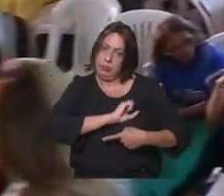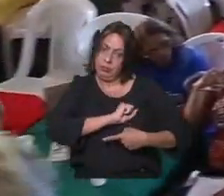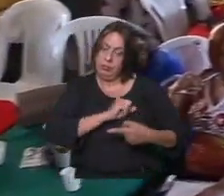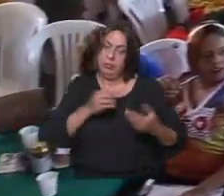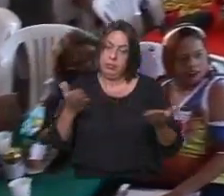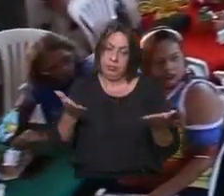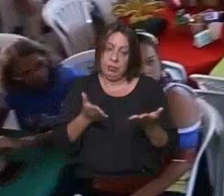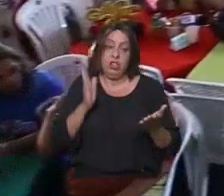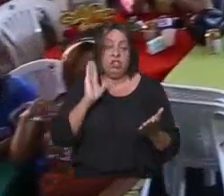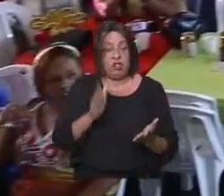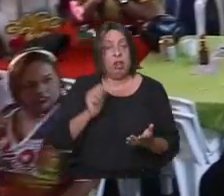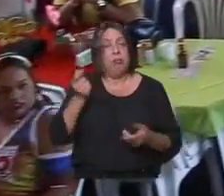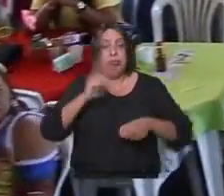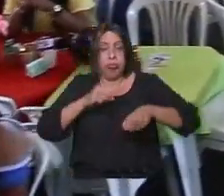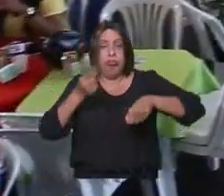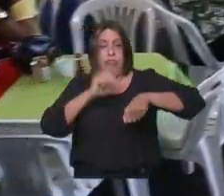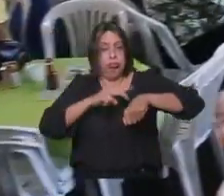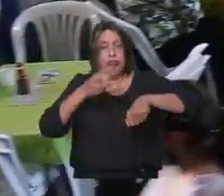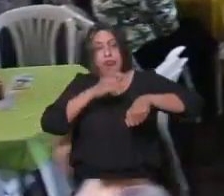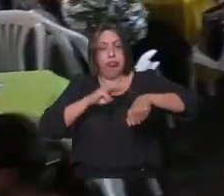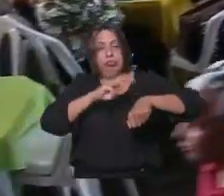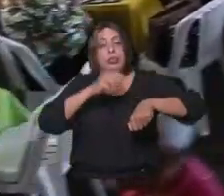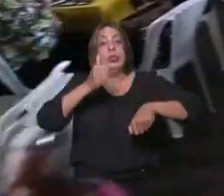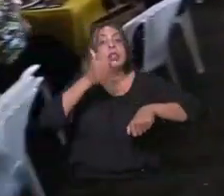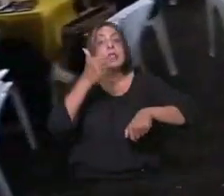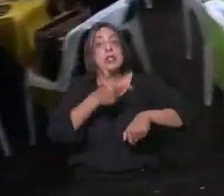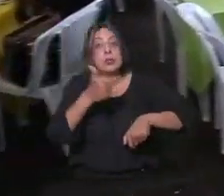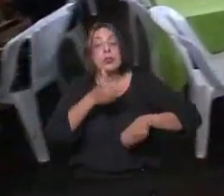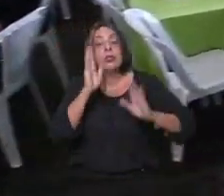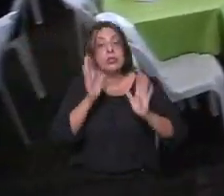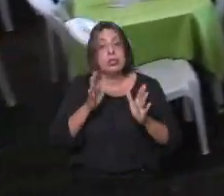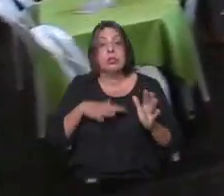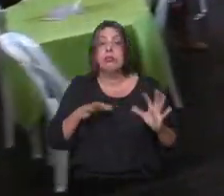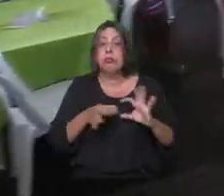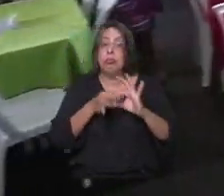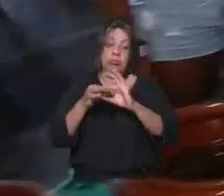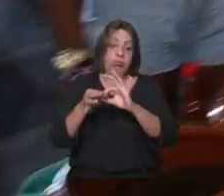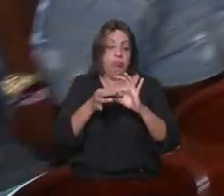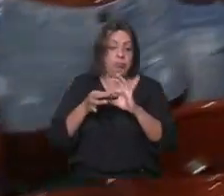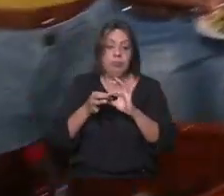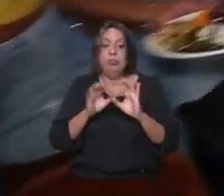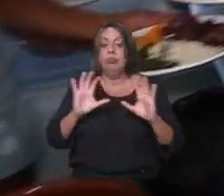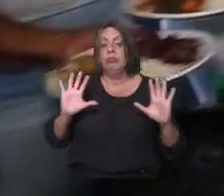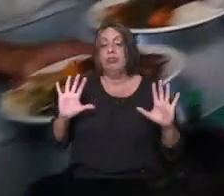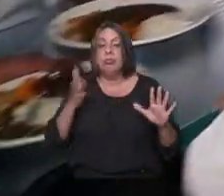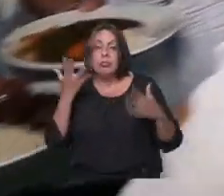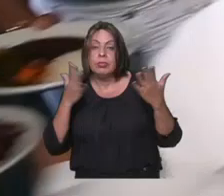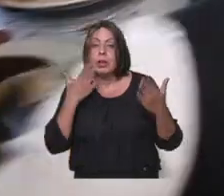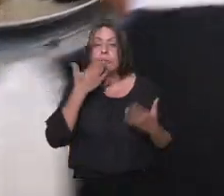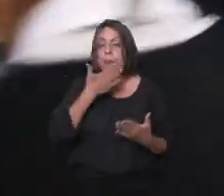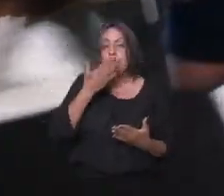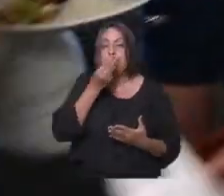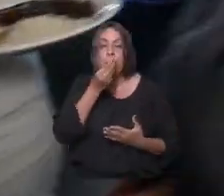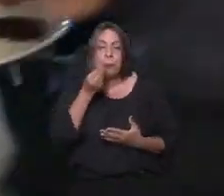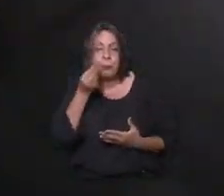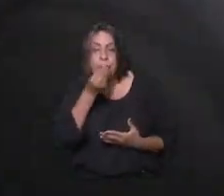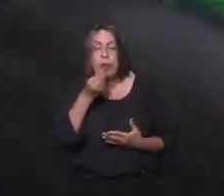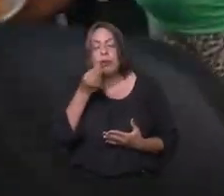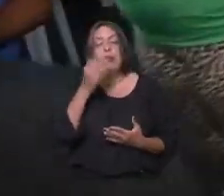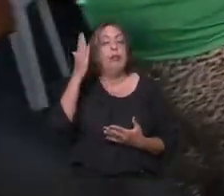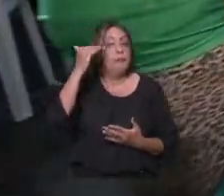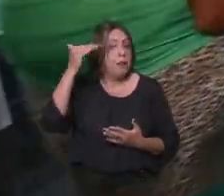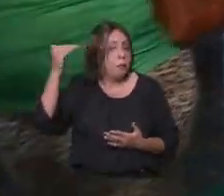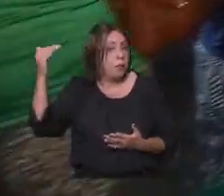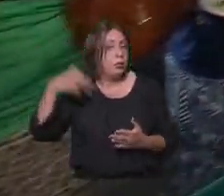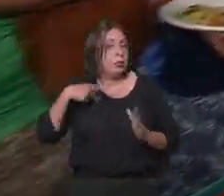em sua 12ª edição, consolidada como excelente opção de entretenimento, aliando o sabor de um dos pratos mais famosos